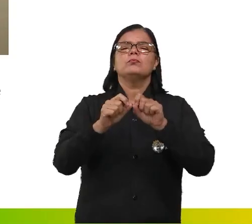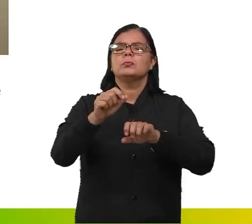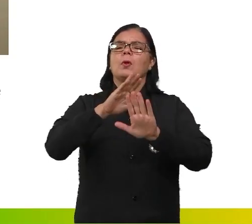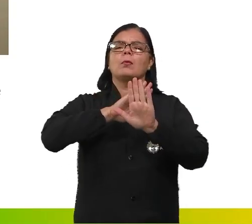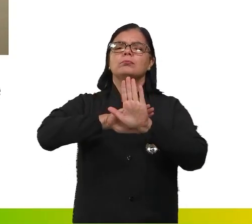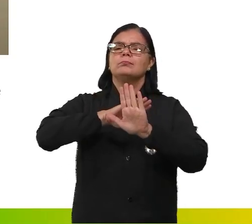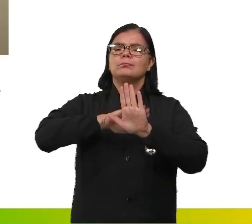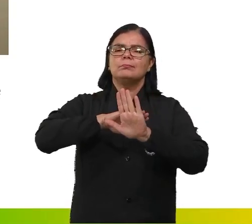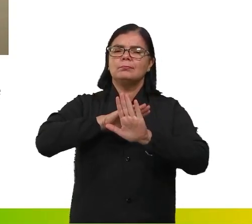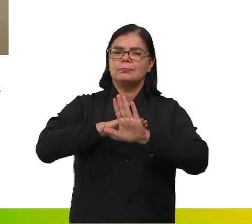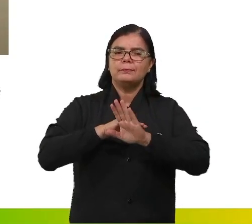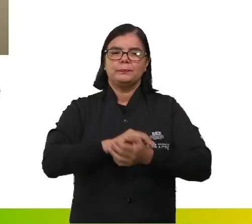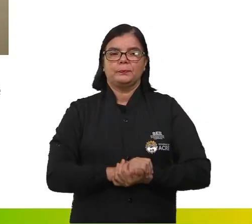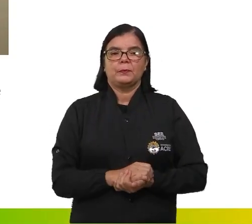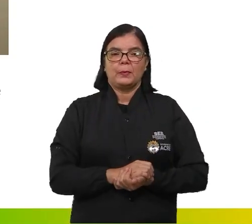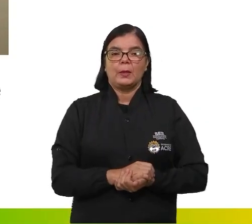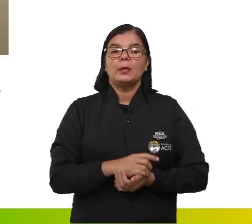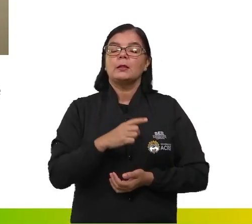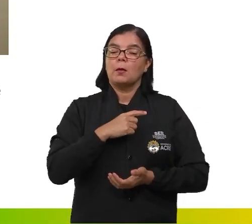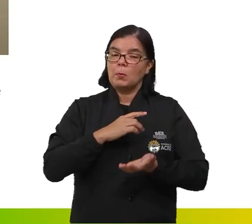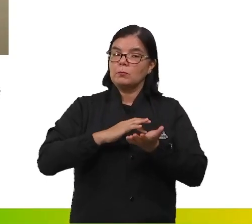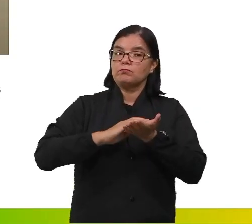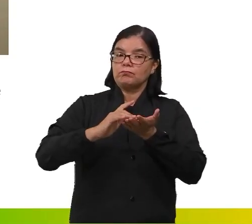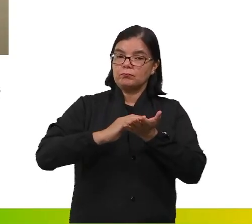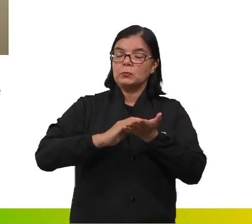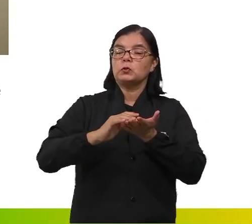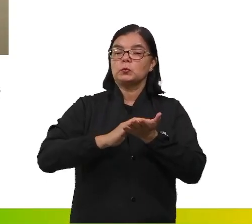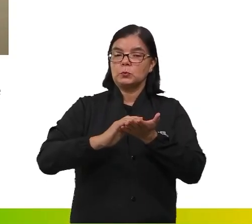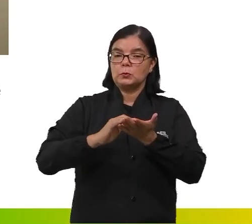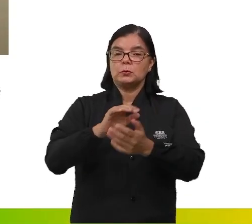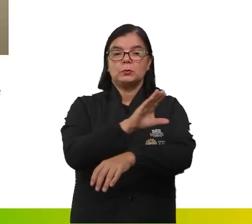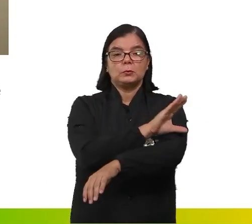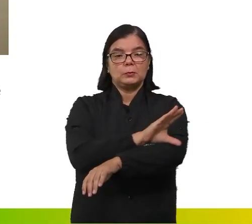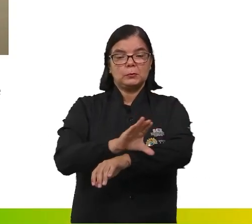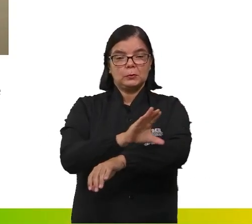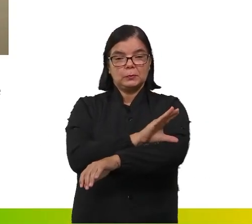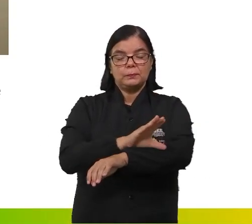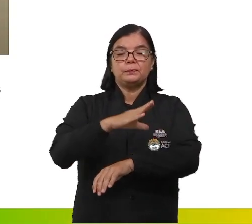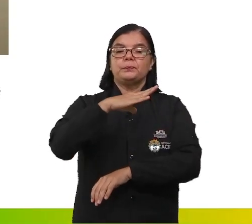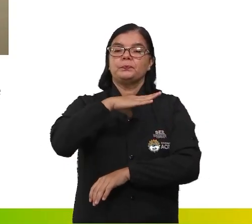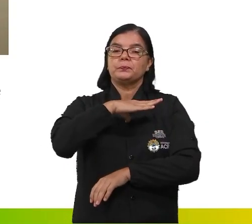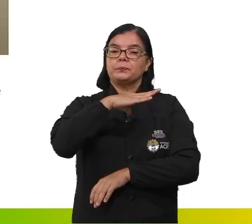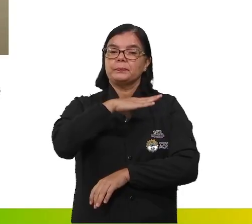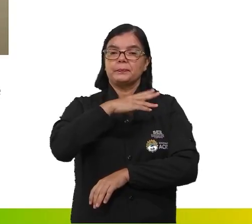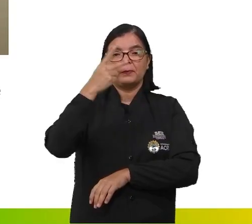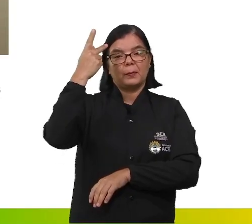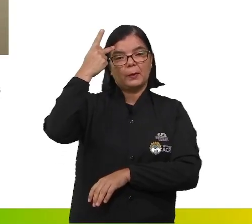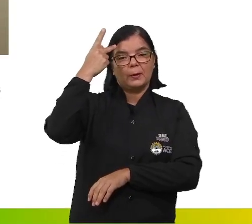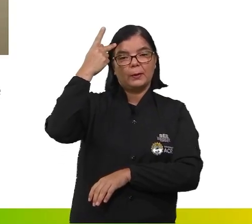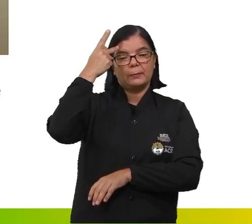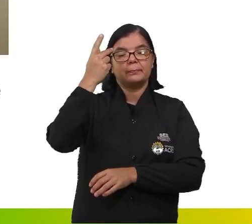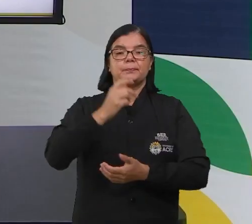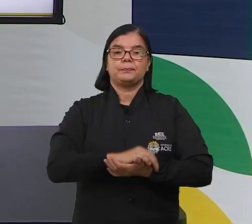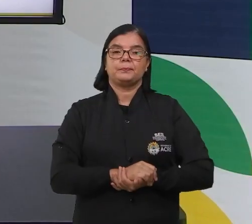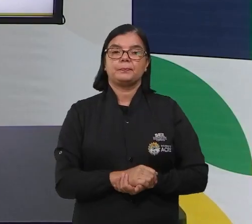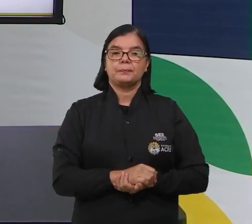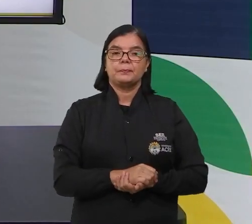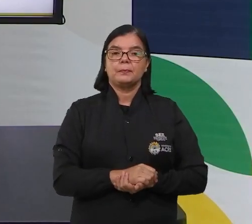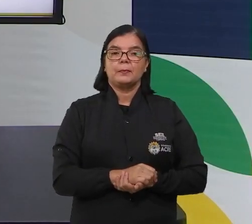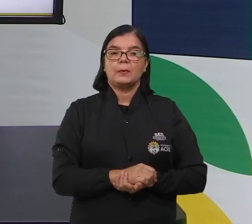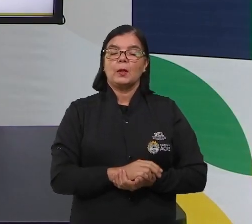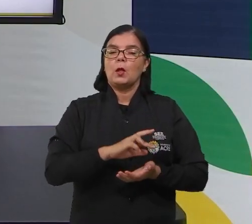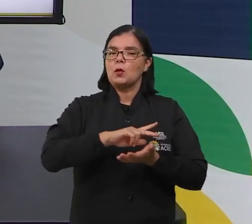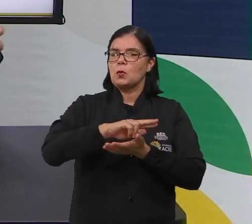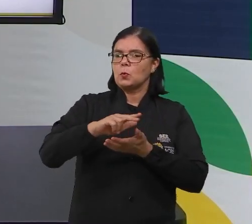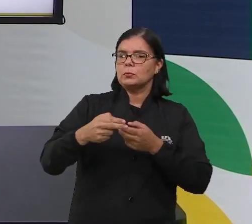que é Ideologia. E ela também atuou como secretária de Cultura da cidade de São Paulo.